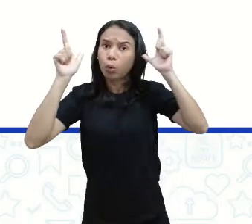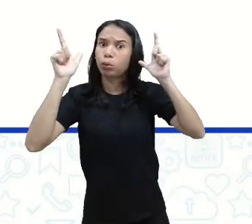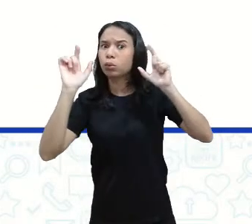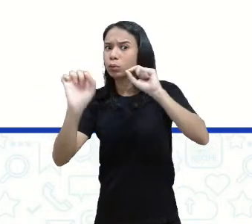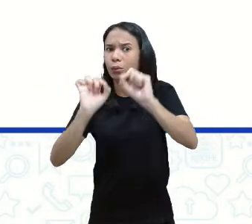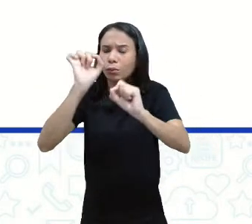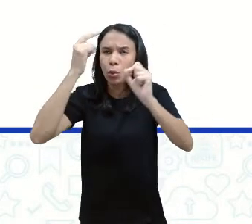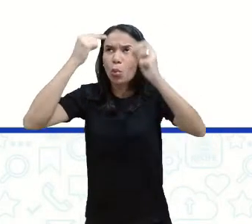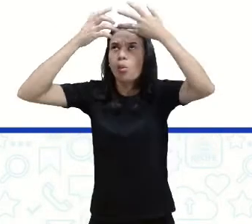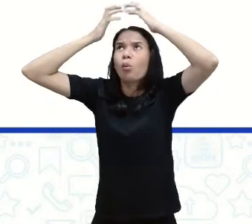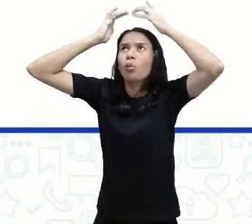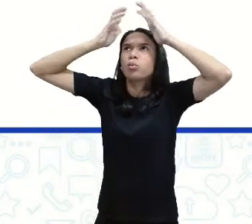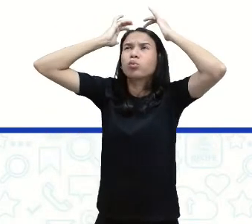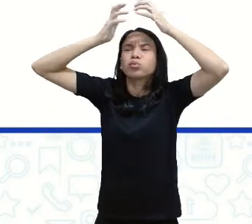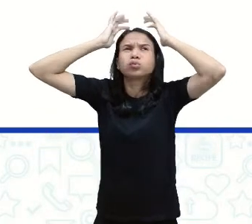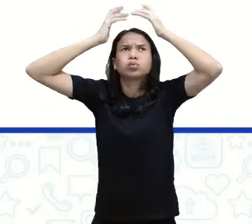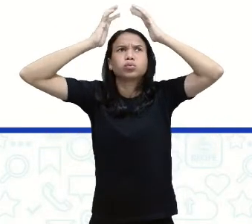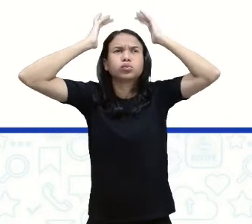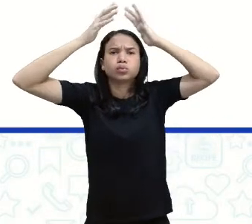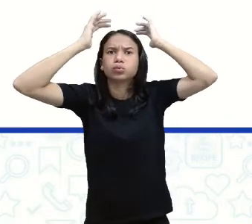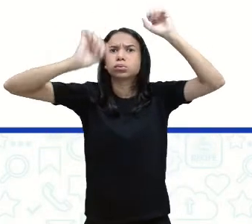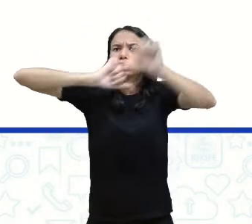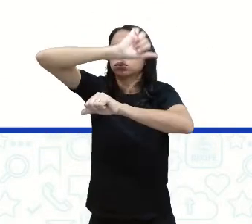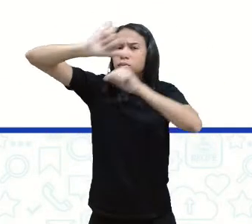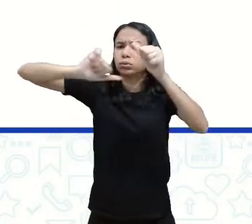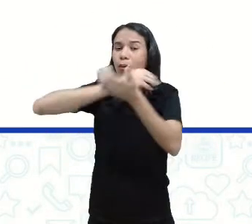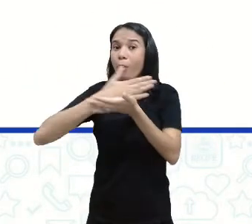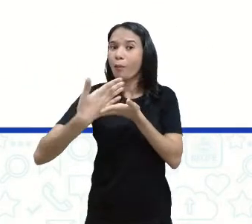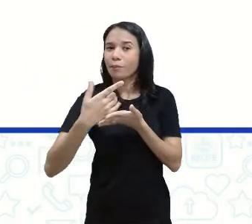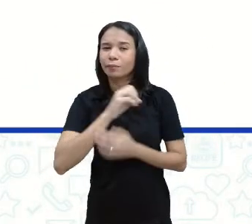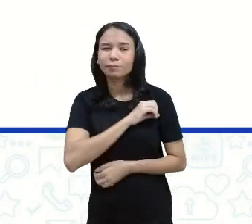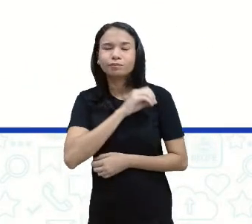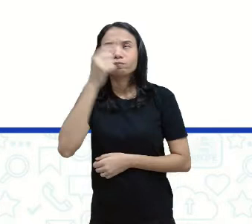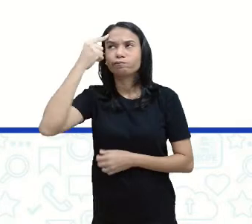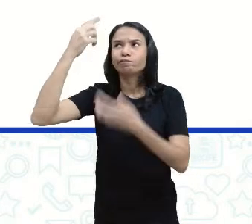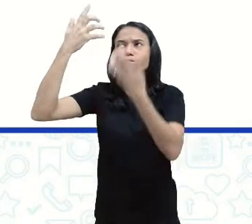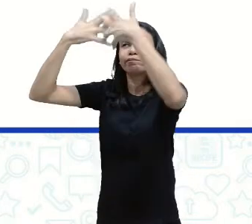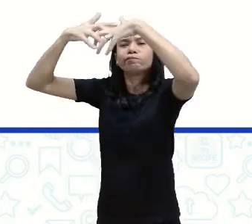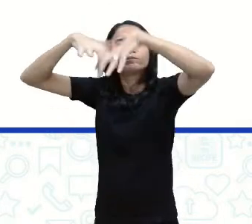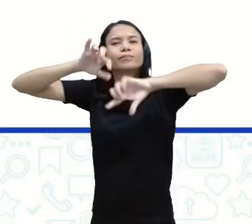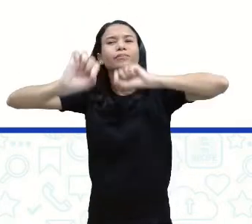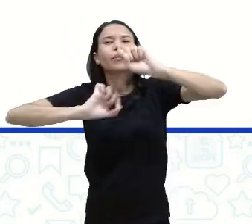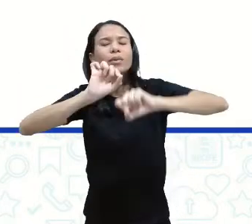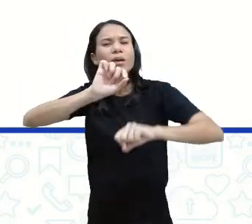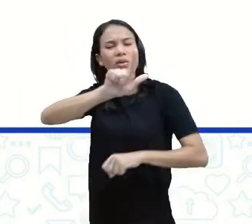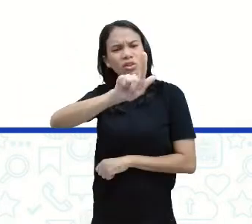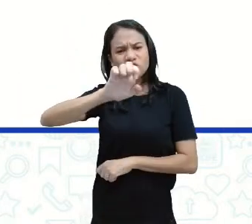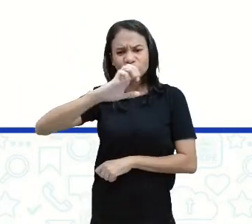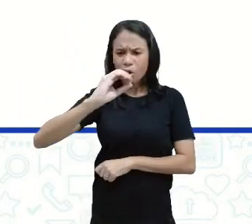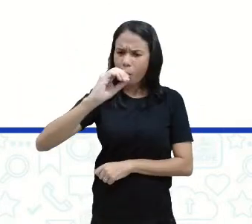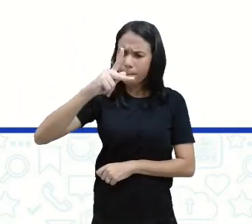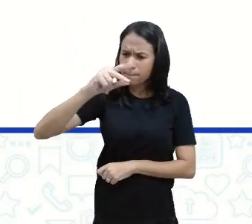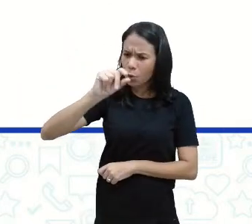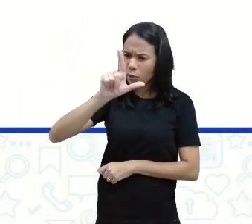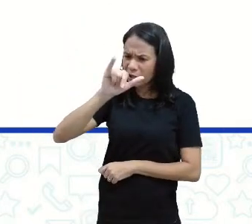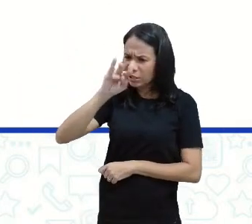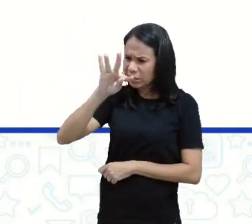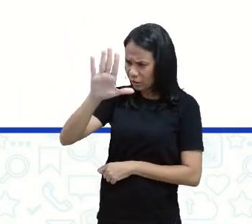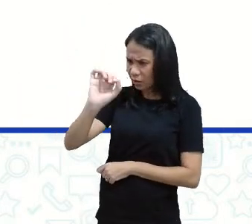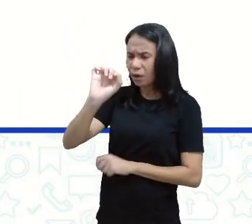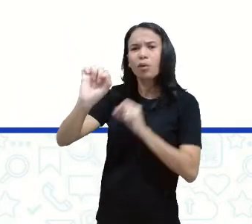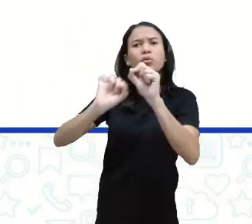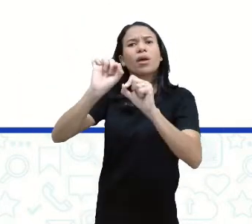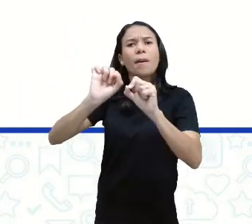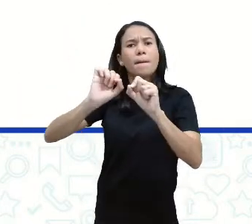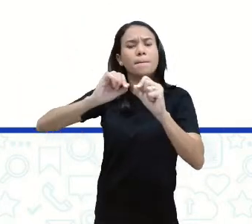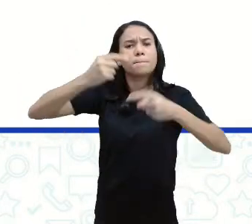com os neurônios de vocês. Vamos agitar, vamos começar esse dia refletindo. Geopolítica, a política do